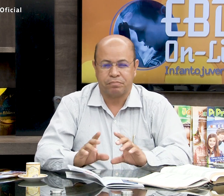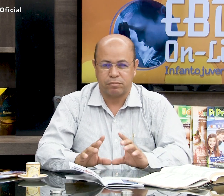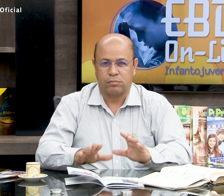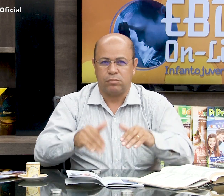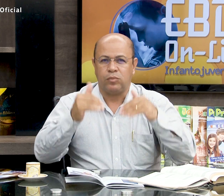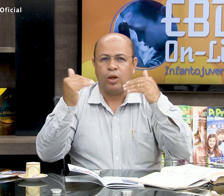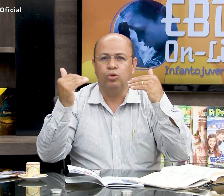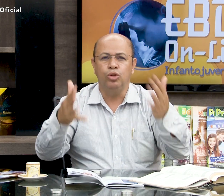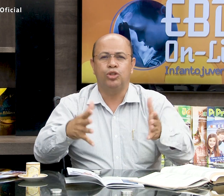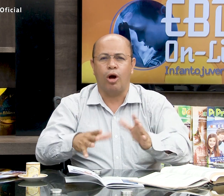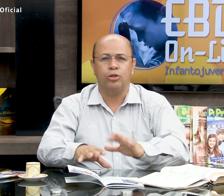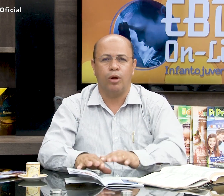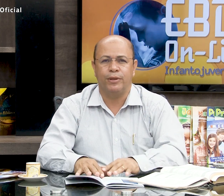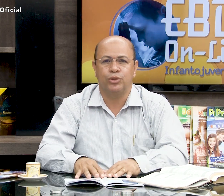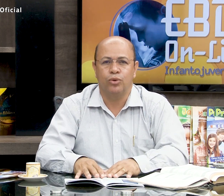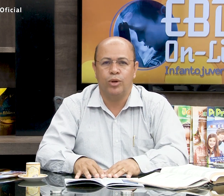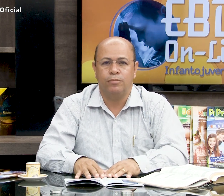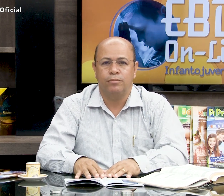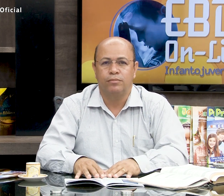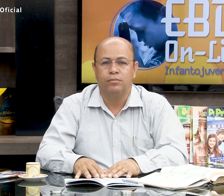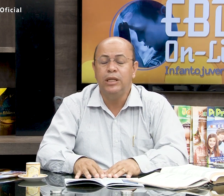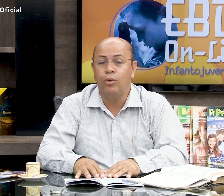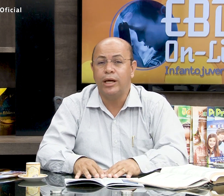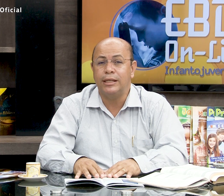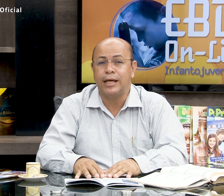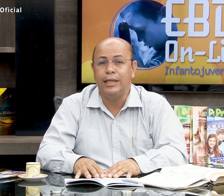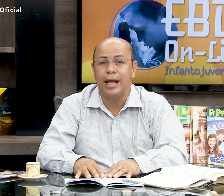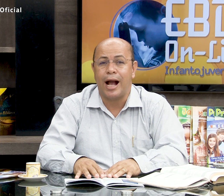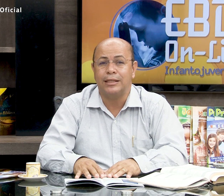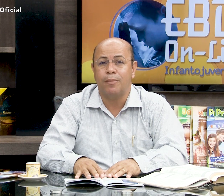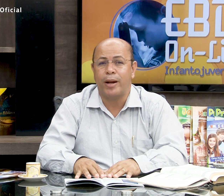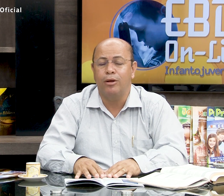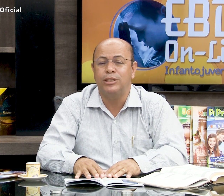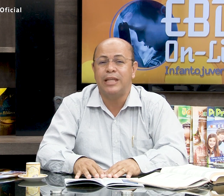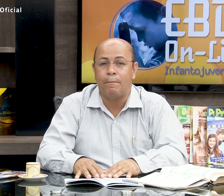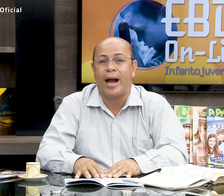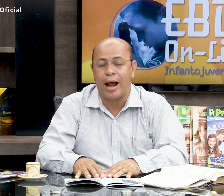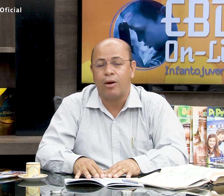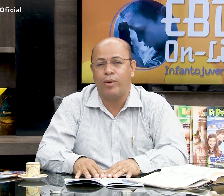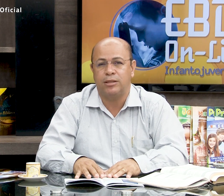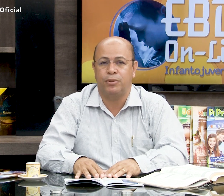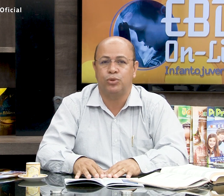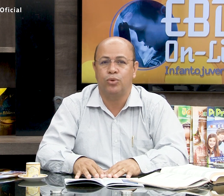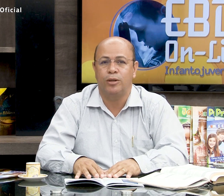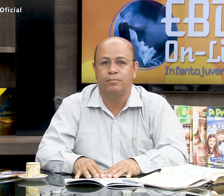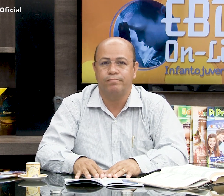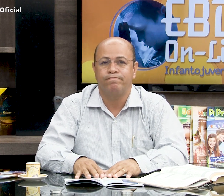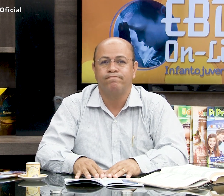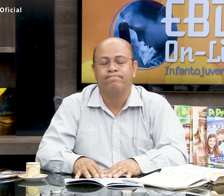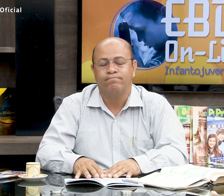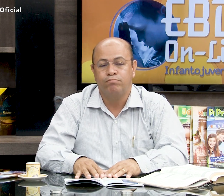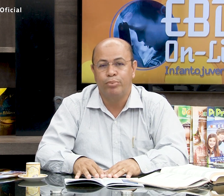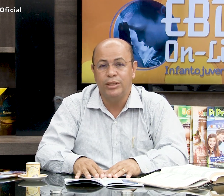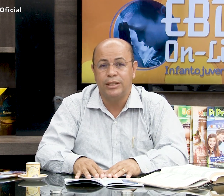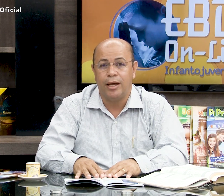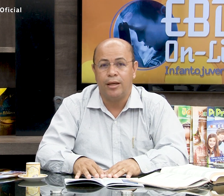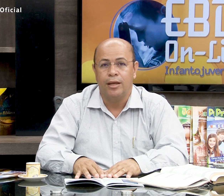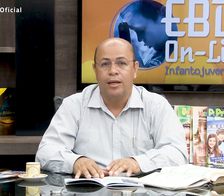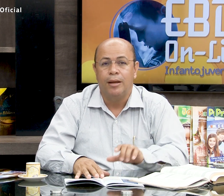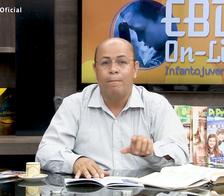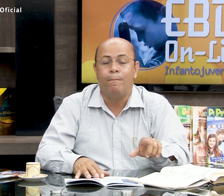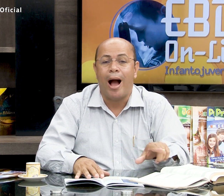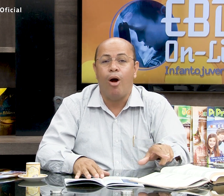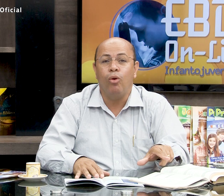olhar nos olhos de uma pessoa e não querer sair de casa para não se deparar com essa pessoa pois